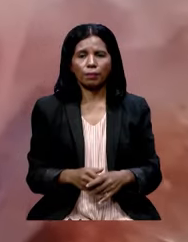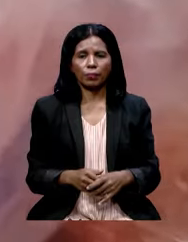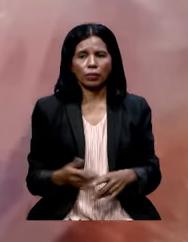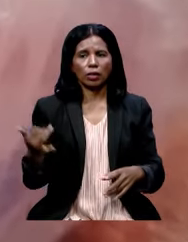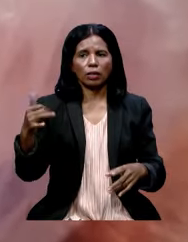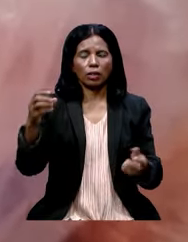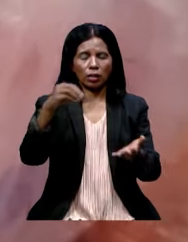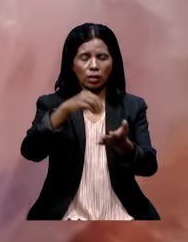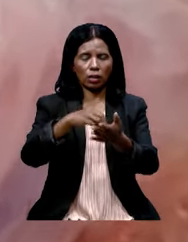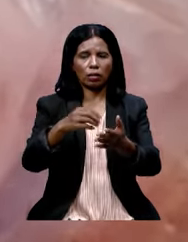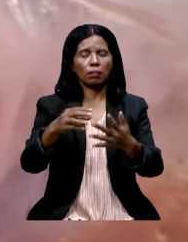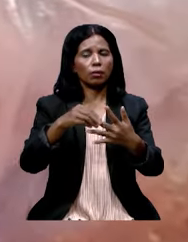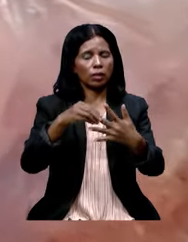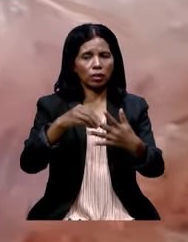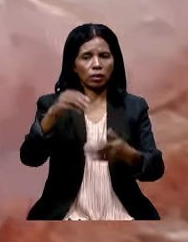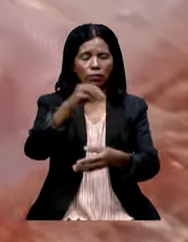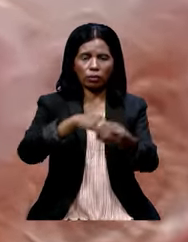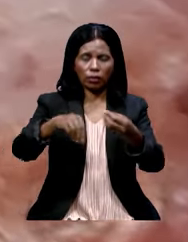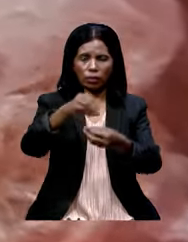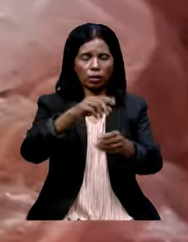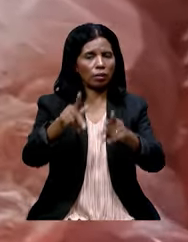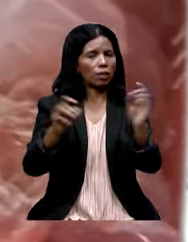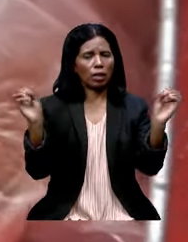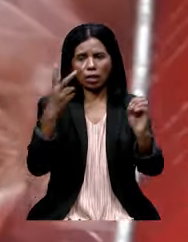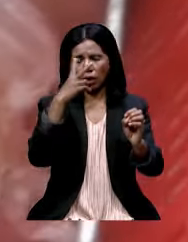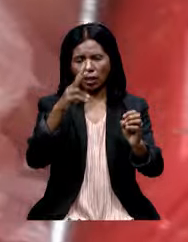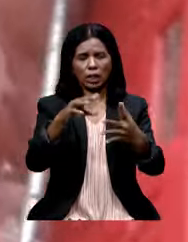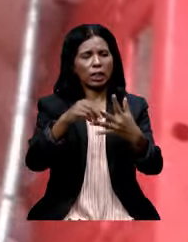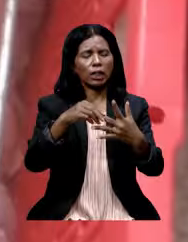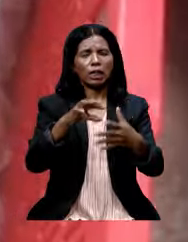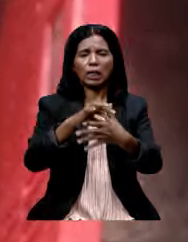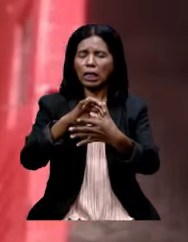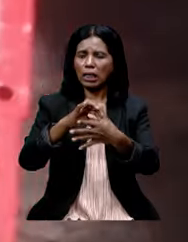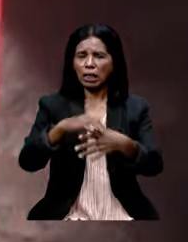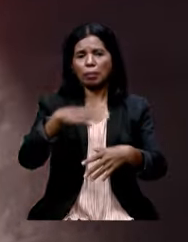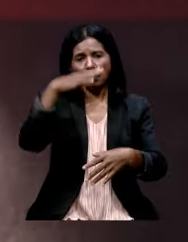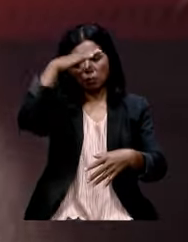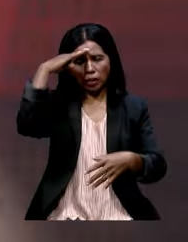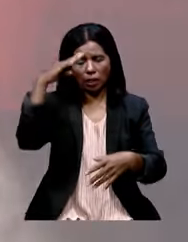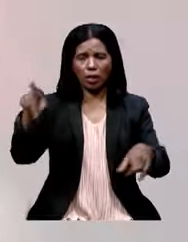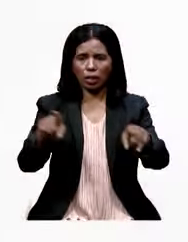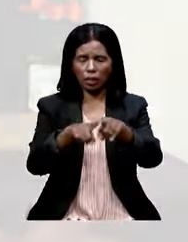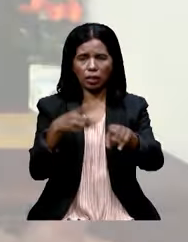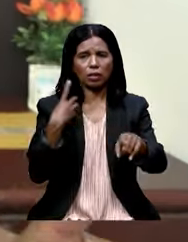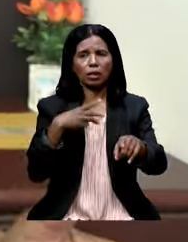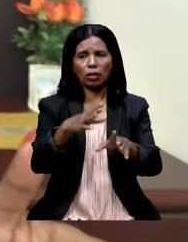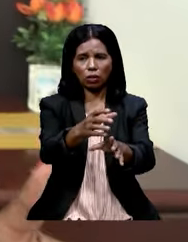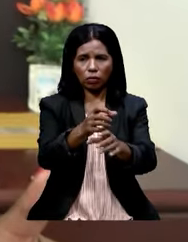plástico falam tia, é malarei, então nane metan tia não. Agora, hanya sama sosir, oh ini bem point